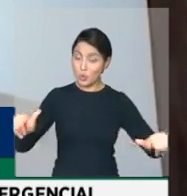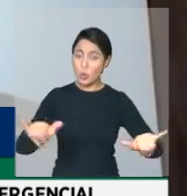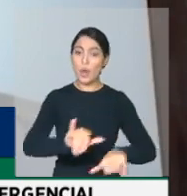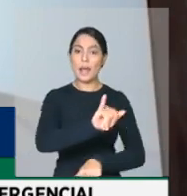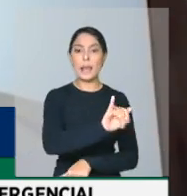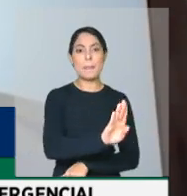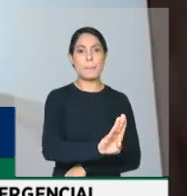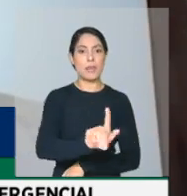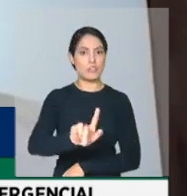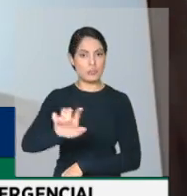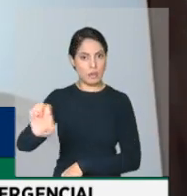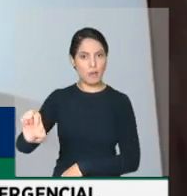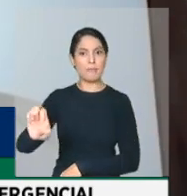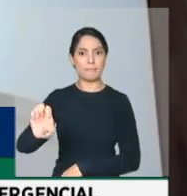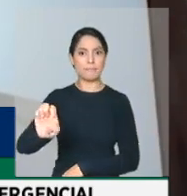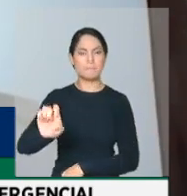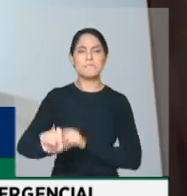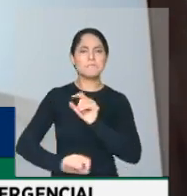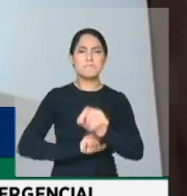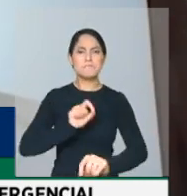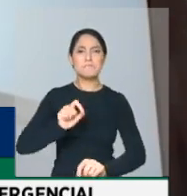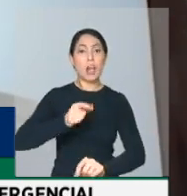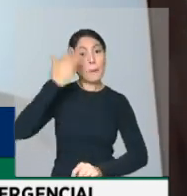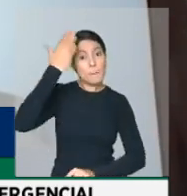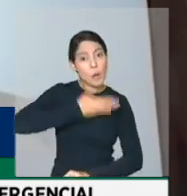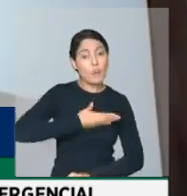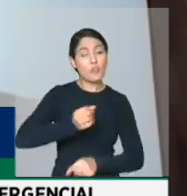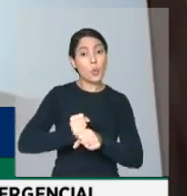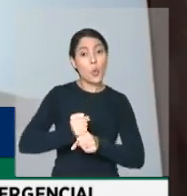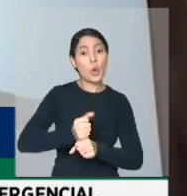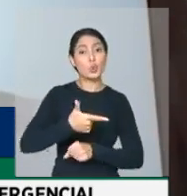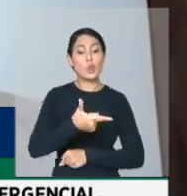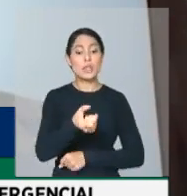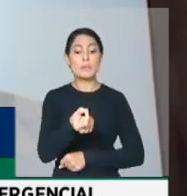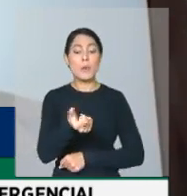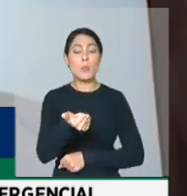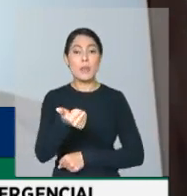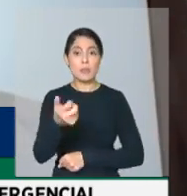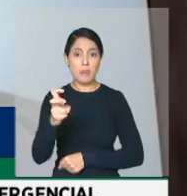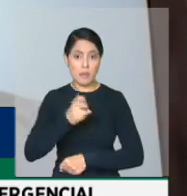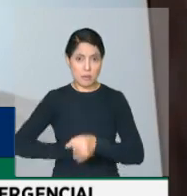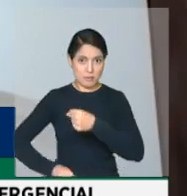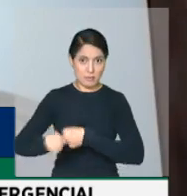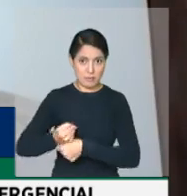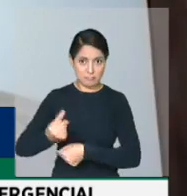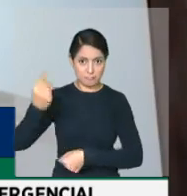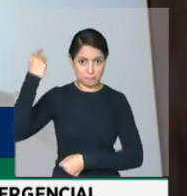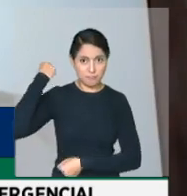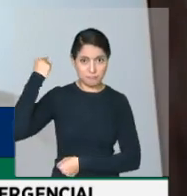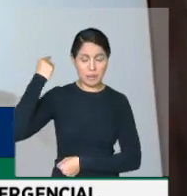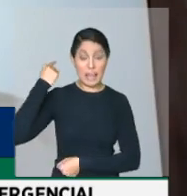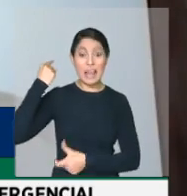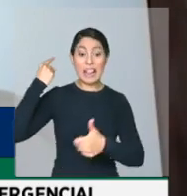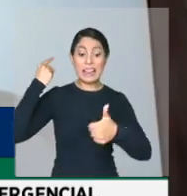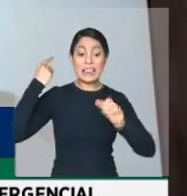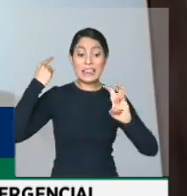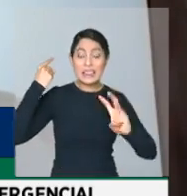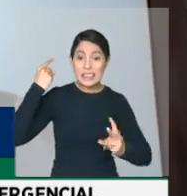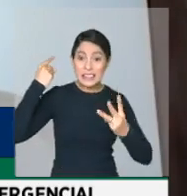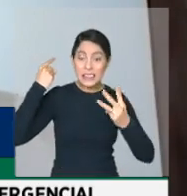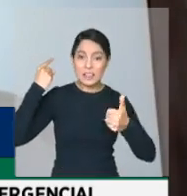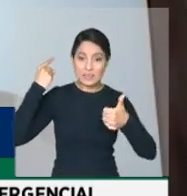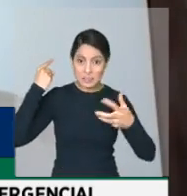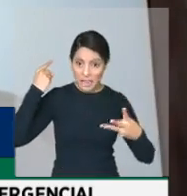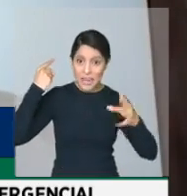IBGE revelado que no ano de 2015 apenas 3,6% de famílias brasileiras tinham